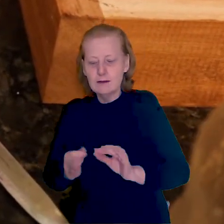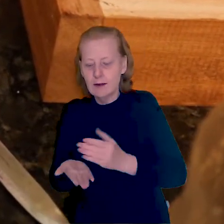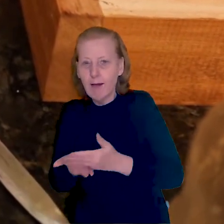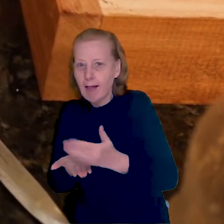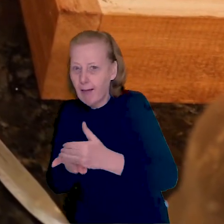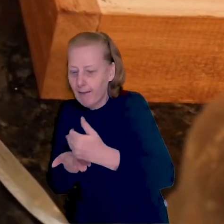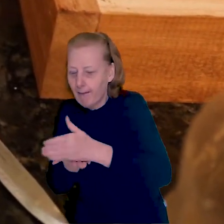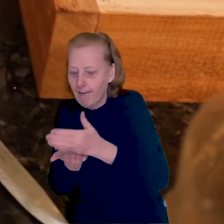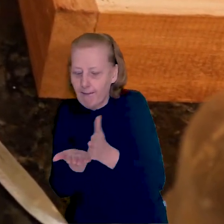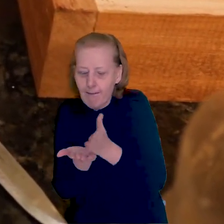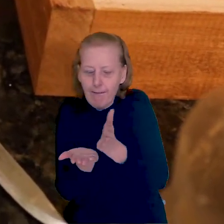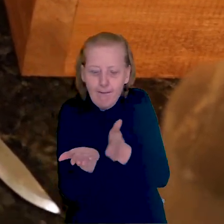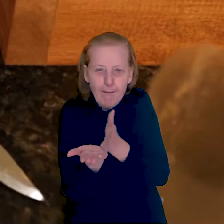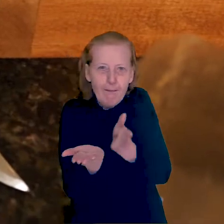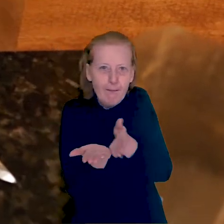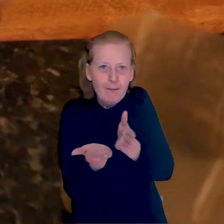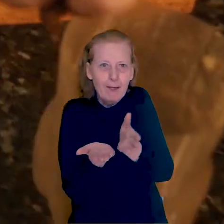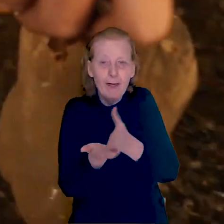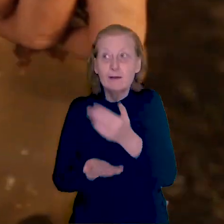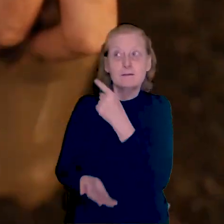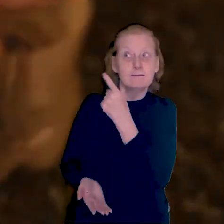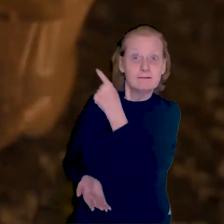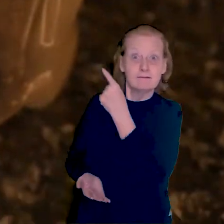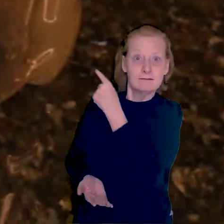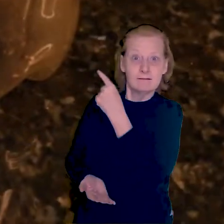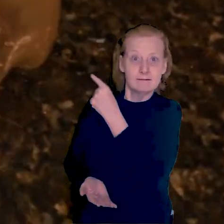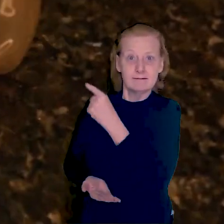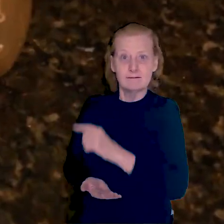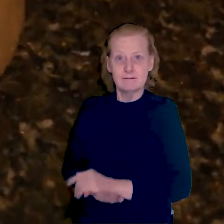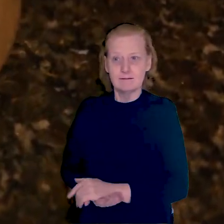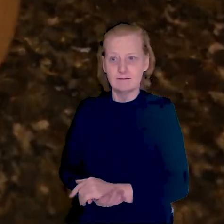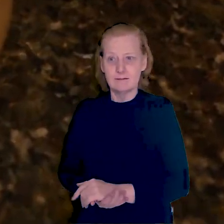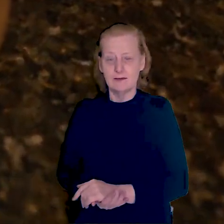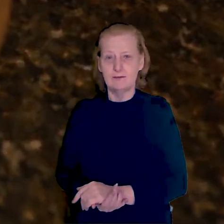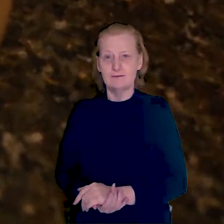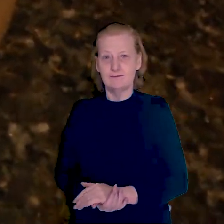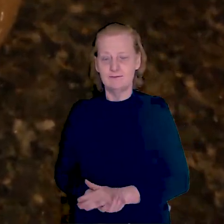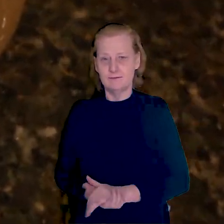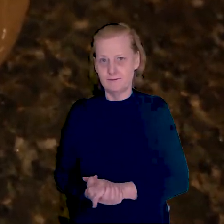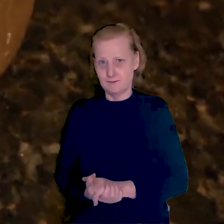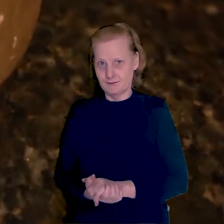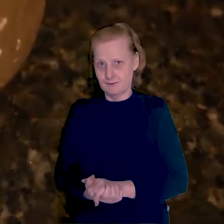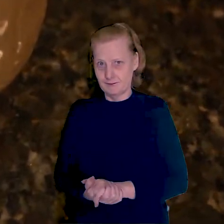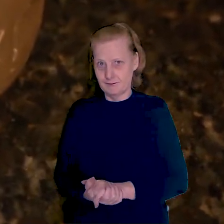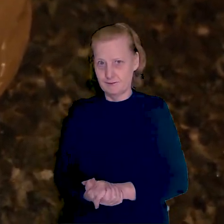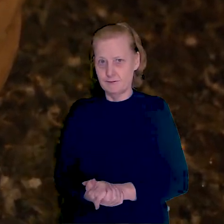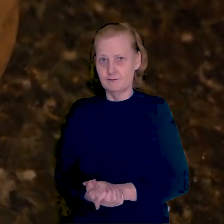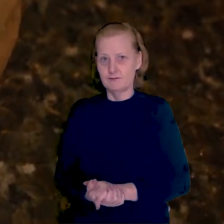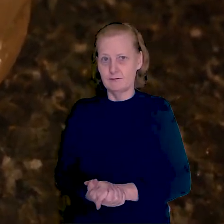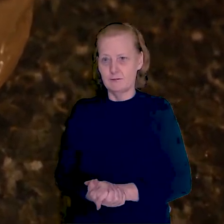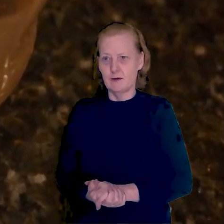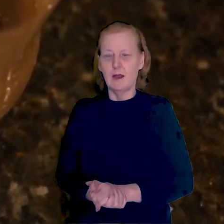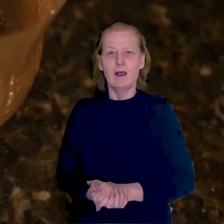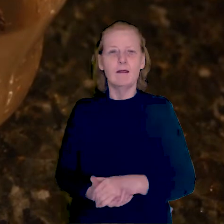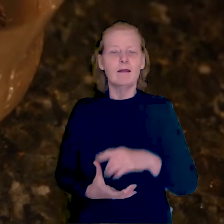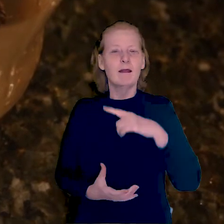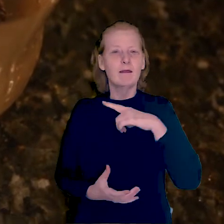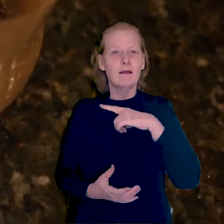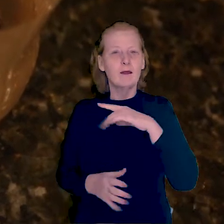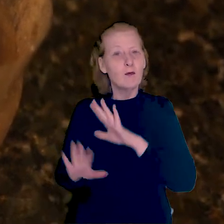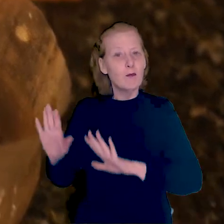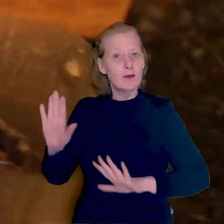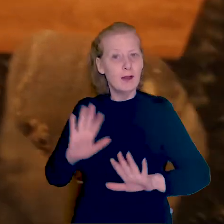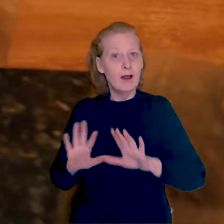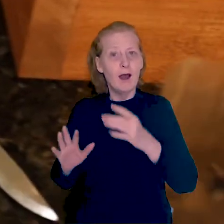como eu falei, tentar o máximo possível não estourar os potes, né? Então, estourou um só, tá ótimo.